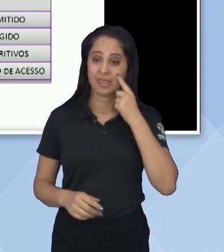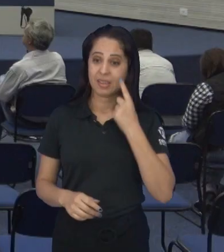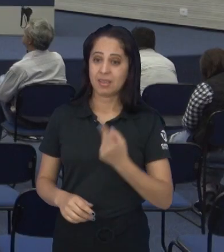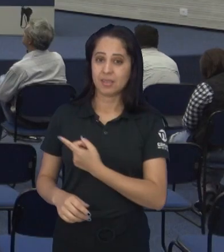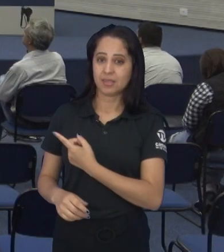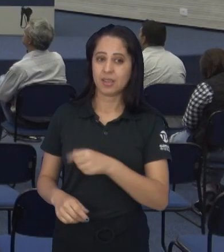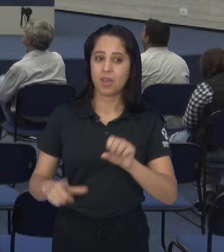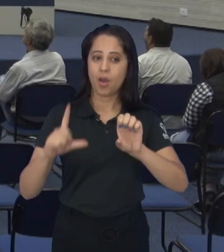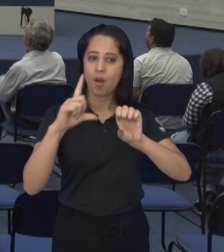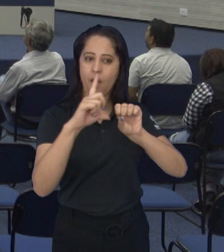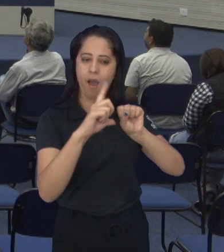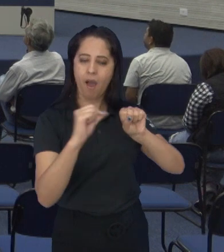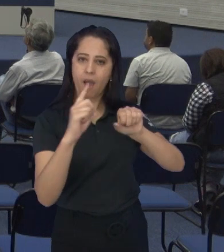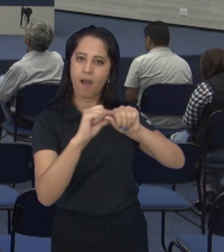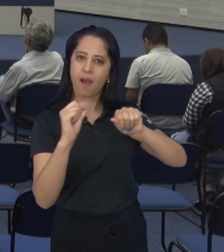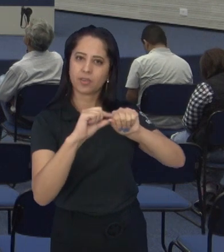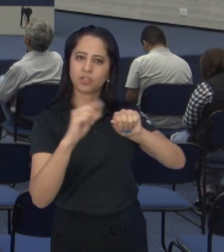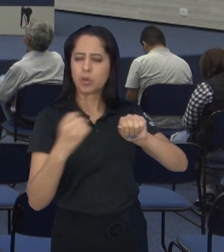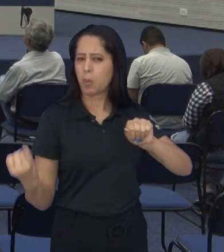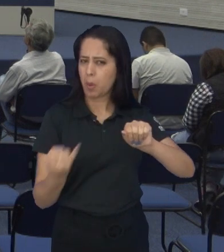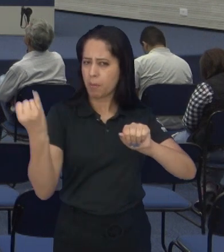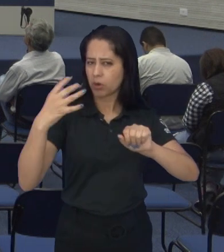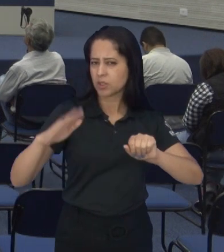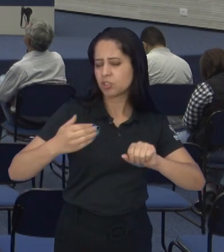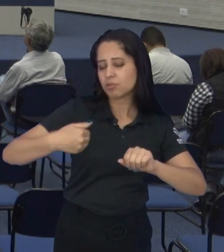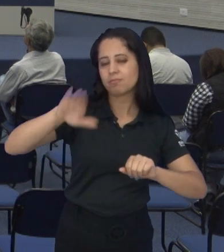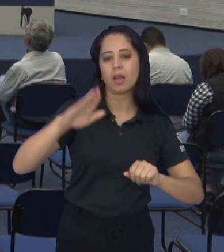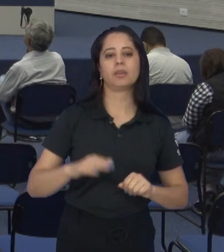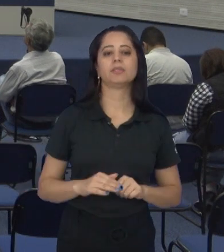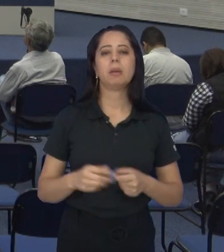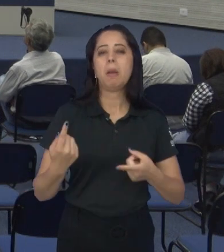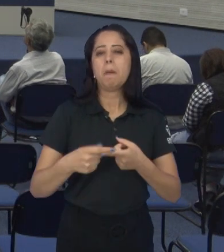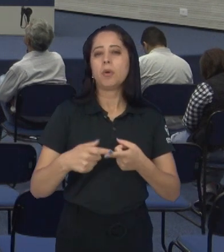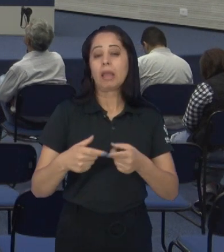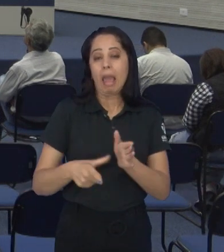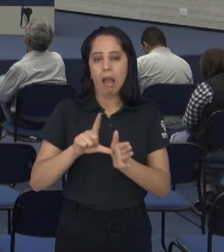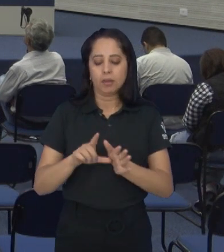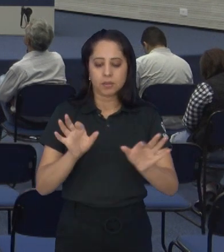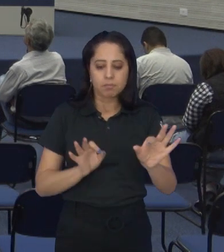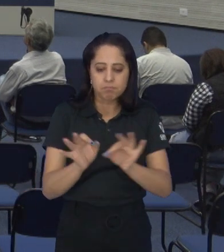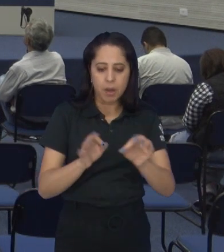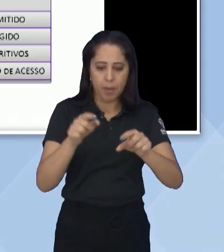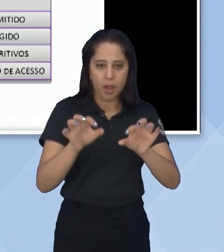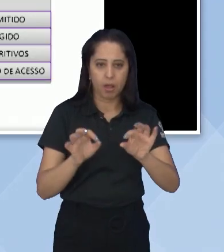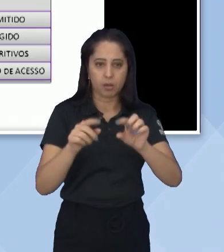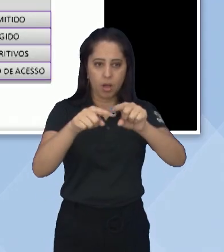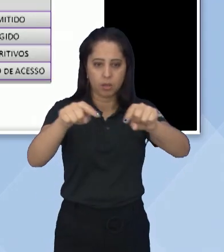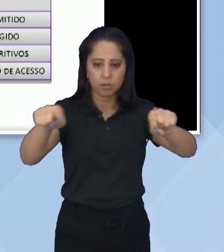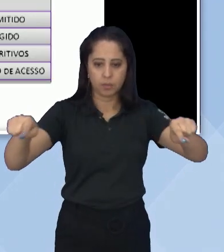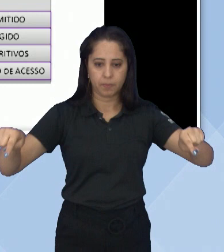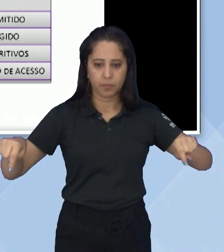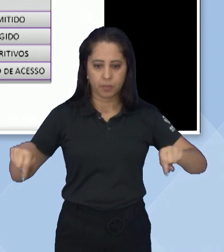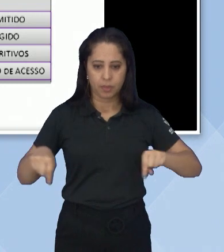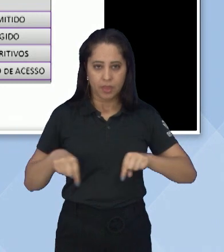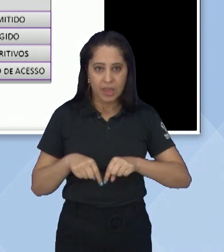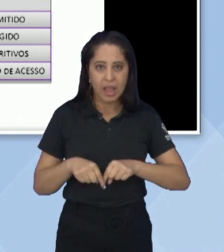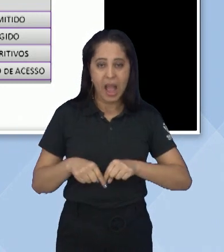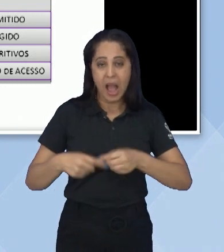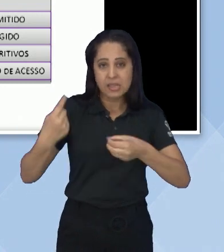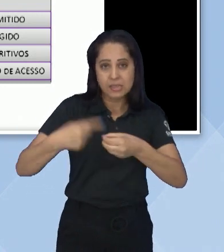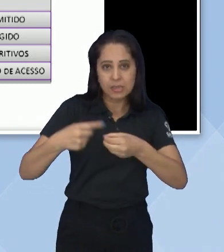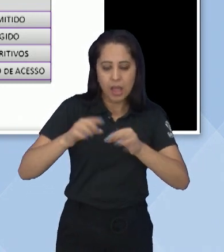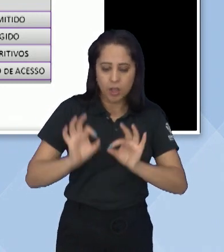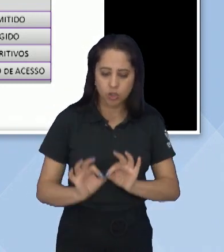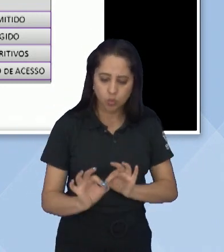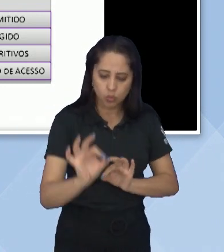importantes da cidade porque assim da legislação porque a gente quando faz os olhamentos você cria todas as regras todas as ondas de uso só que aí você tem uma figura